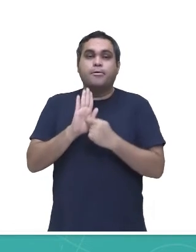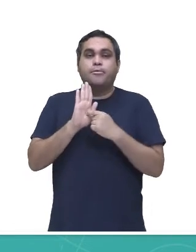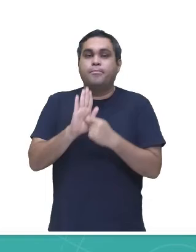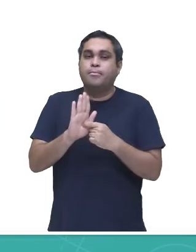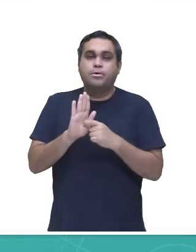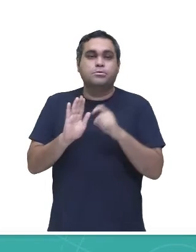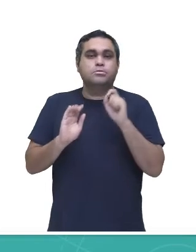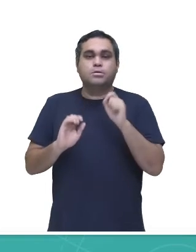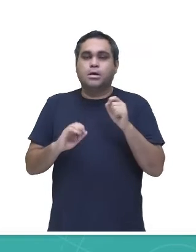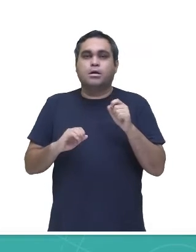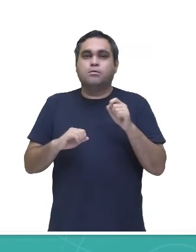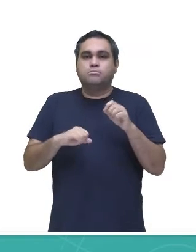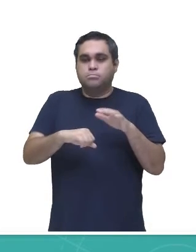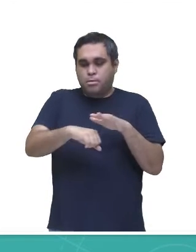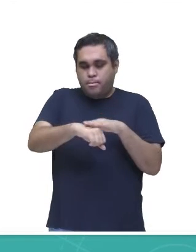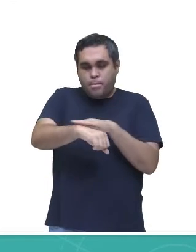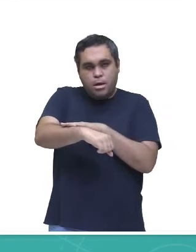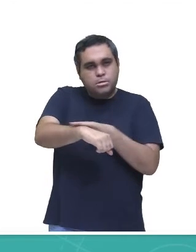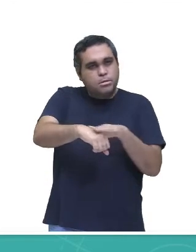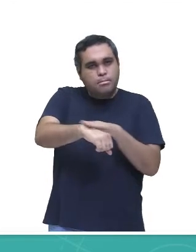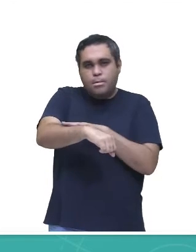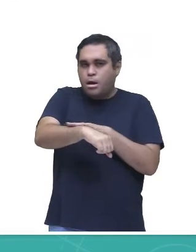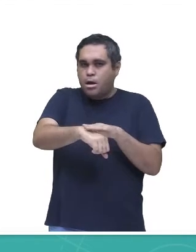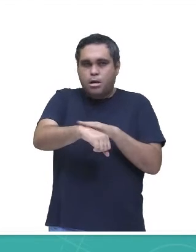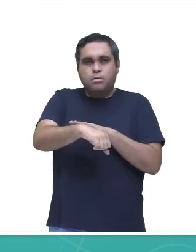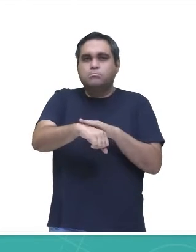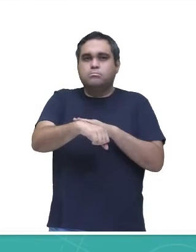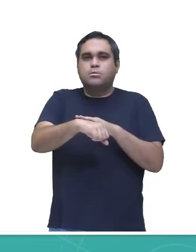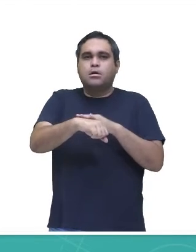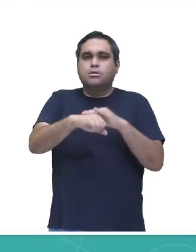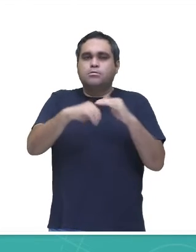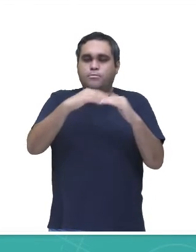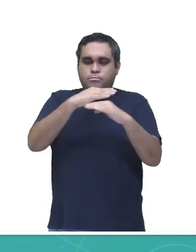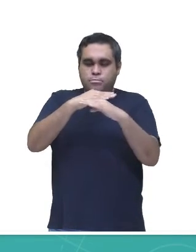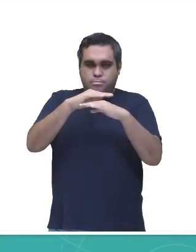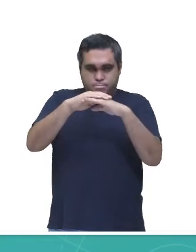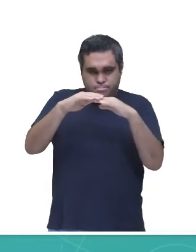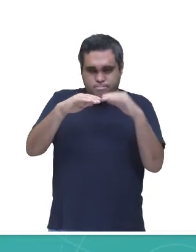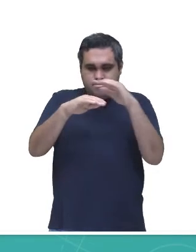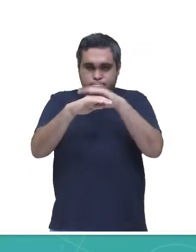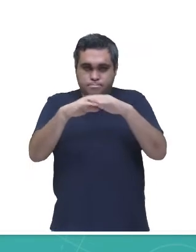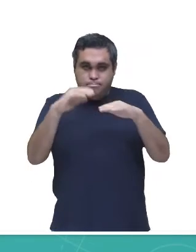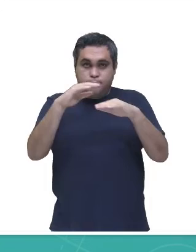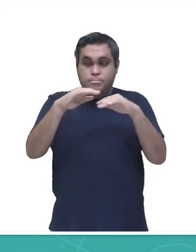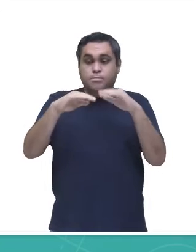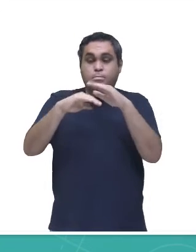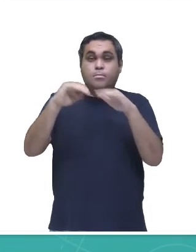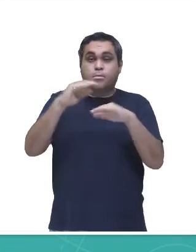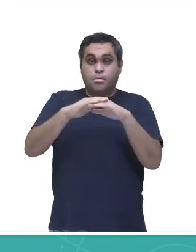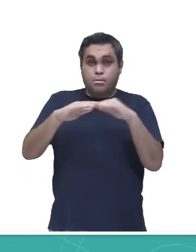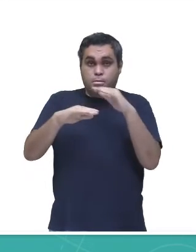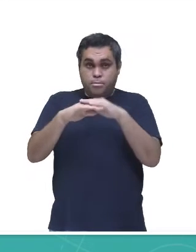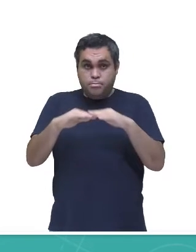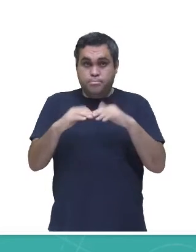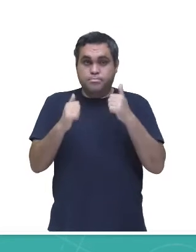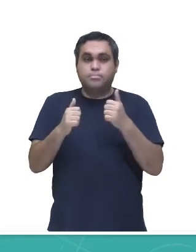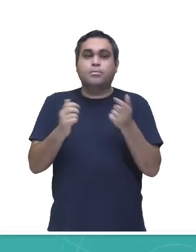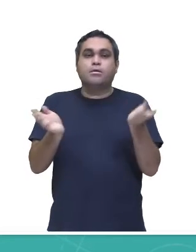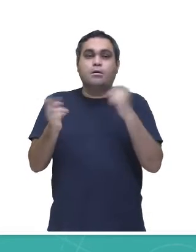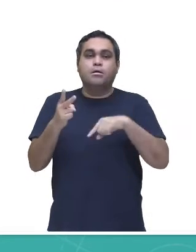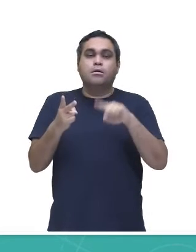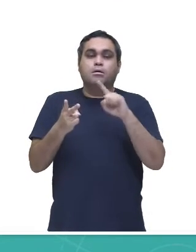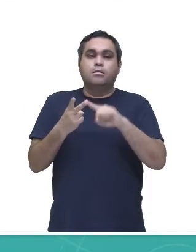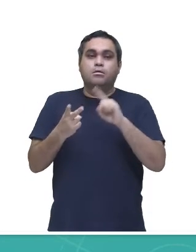uma parte da pele, identificando as camadas da epiderme e da derme. Na nossa questão de número 2, Júnior e